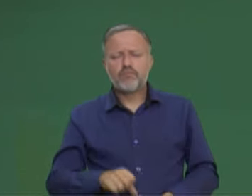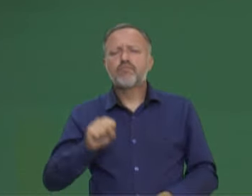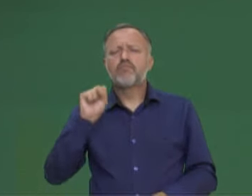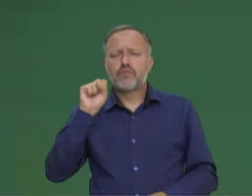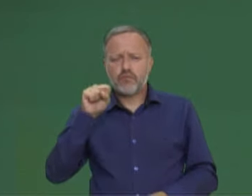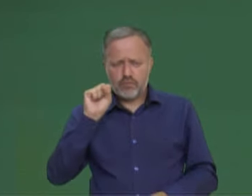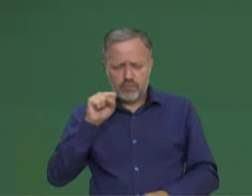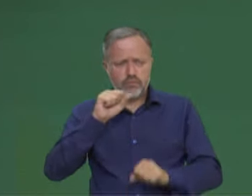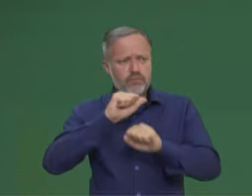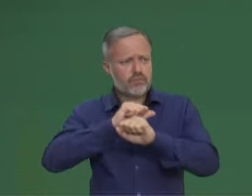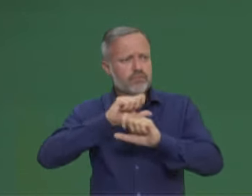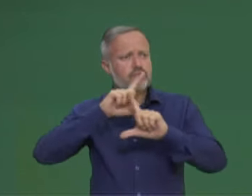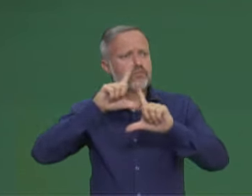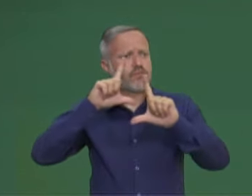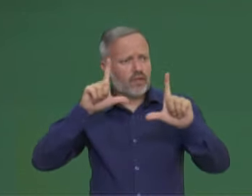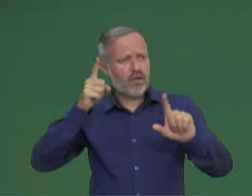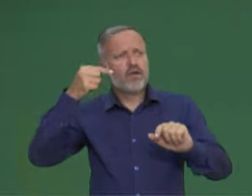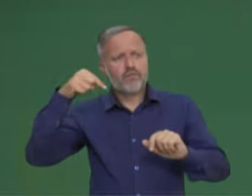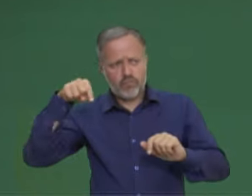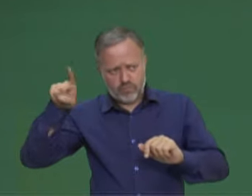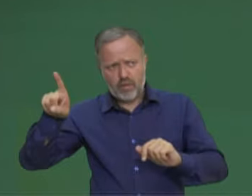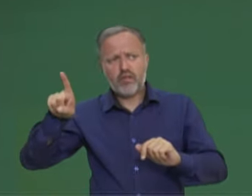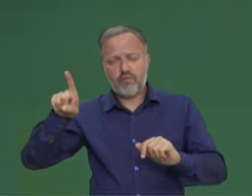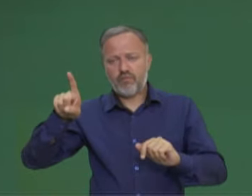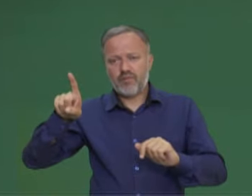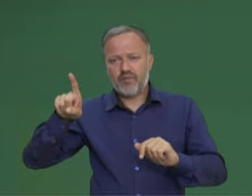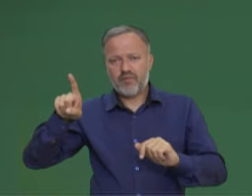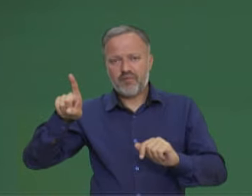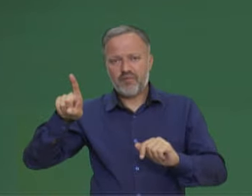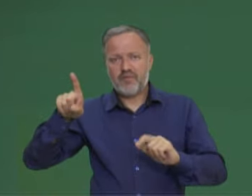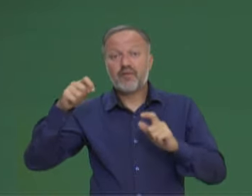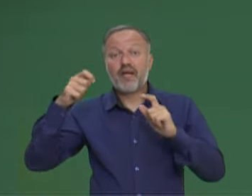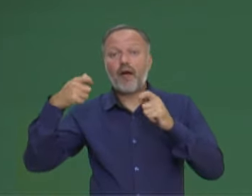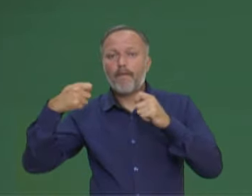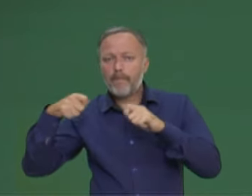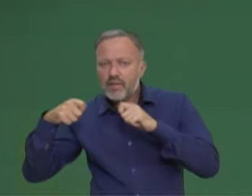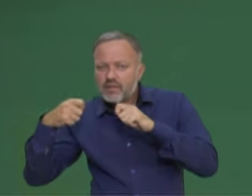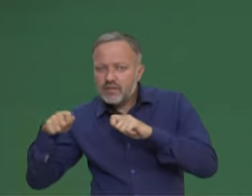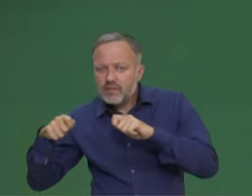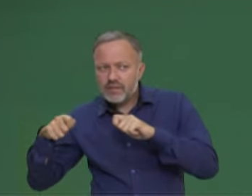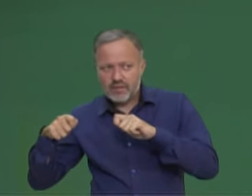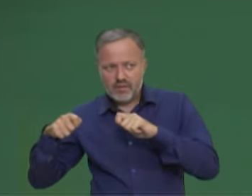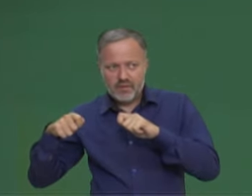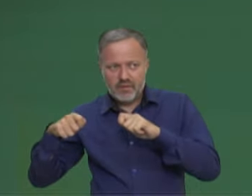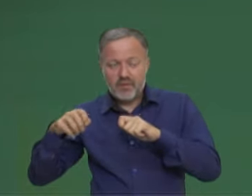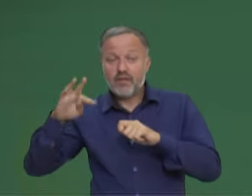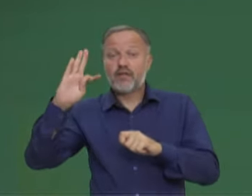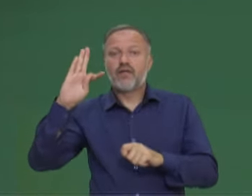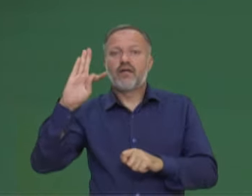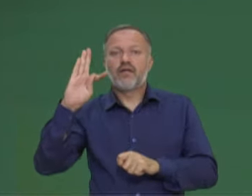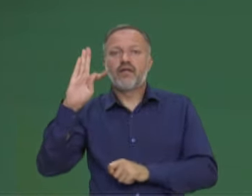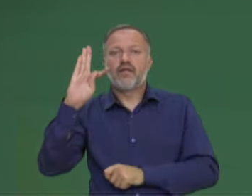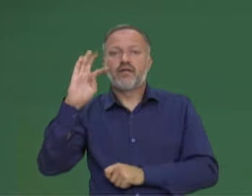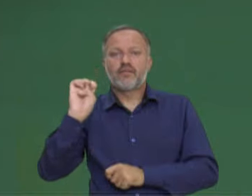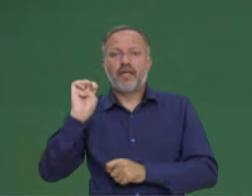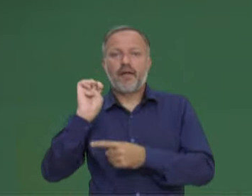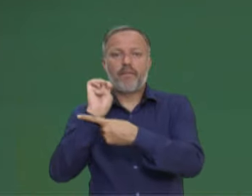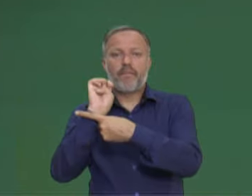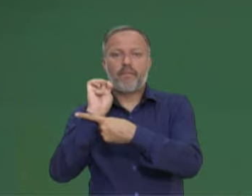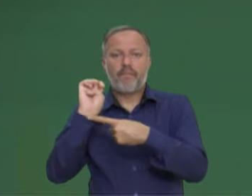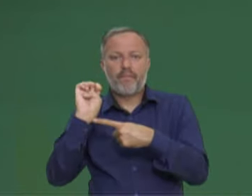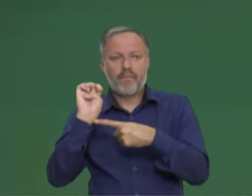forma de tratamento aqui, senhor, dono e alguma coisa do tipo, e esse te envio, certo?